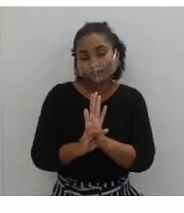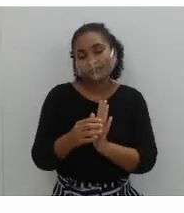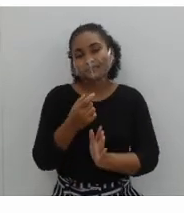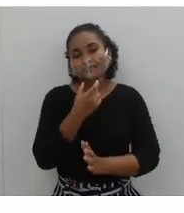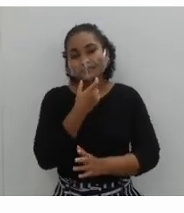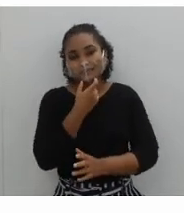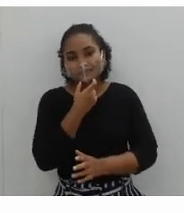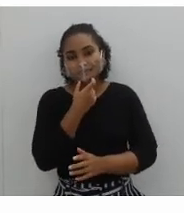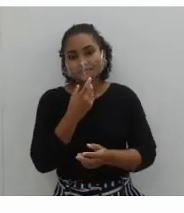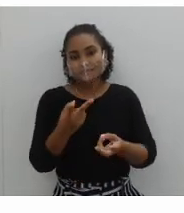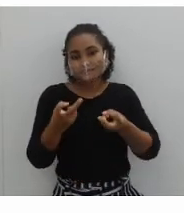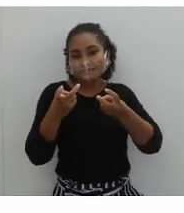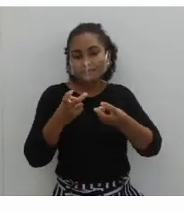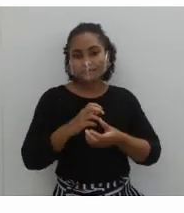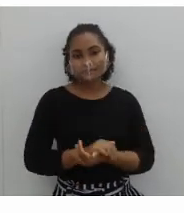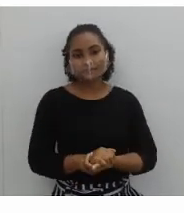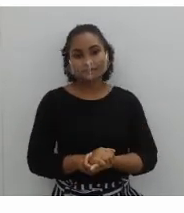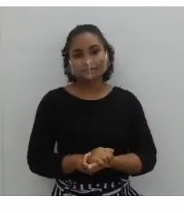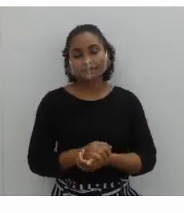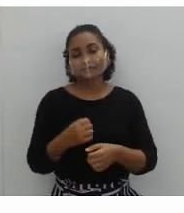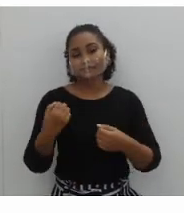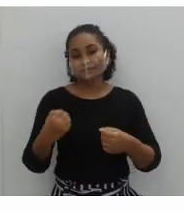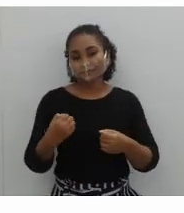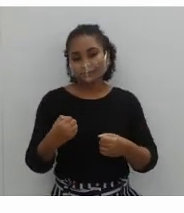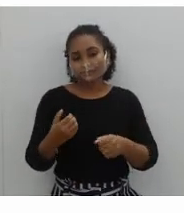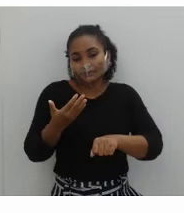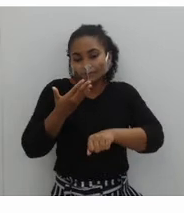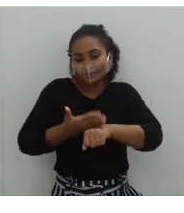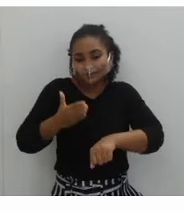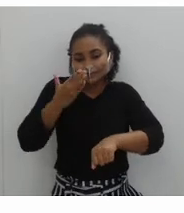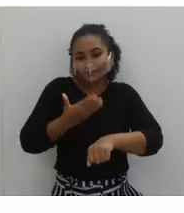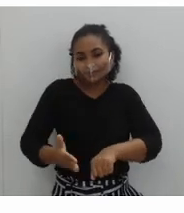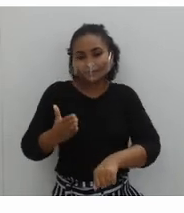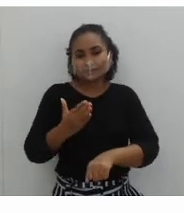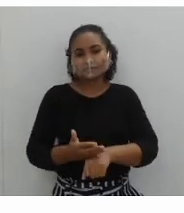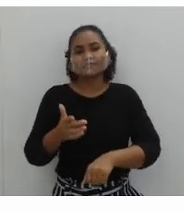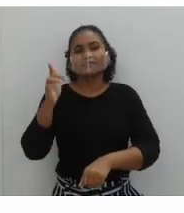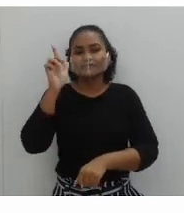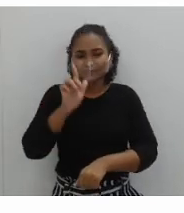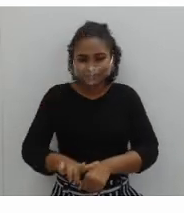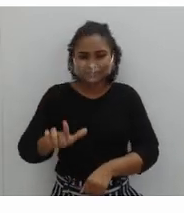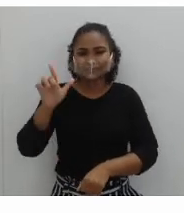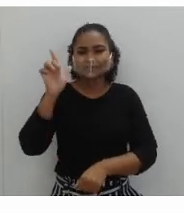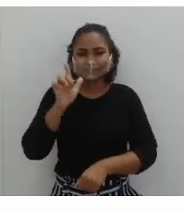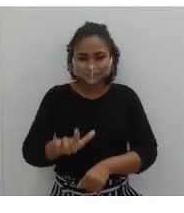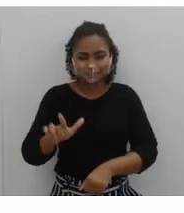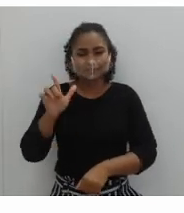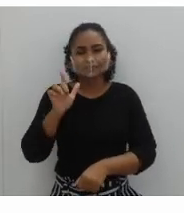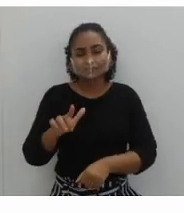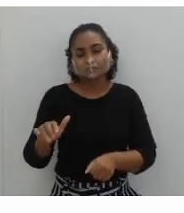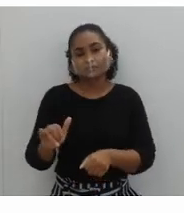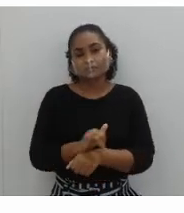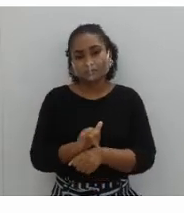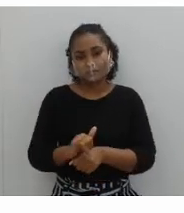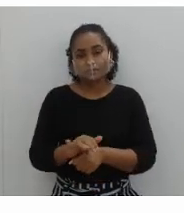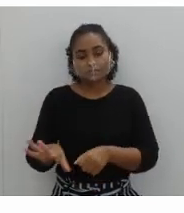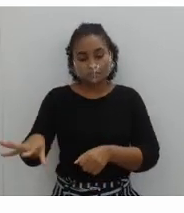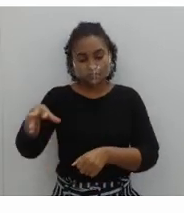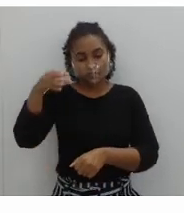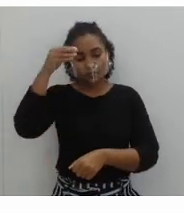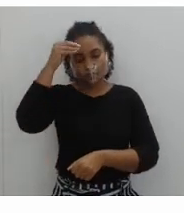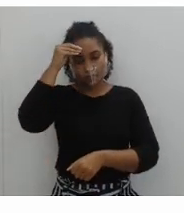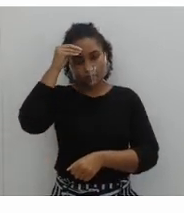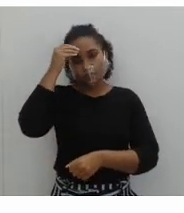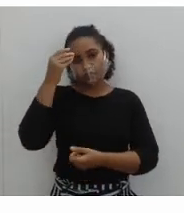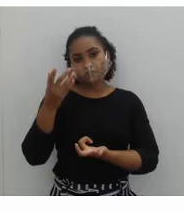estrangeira na frente de vocês, mas que precisa ser treinado, tá? Vocês precisam repetir essa sequência de estratégias para poder ficar